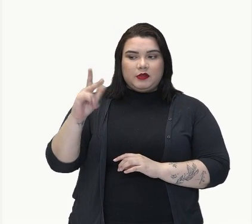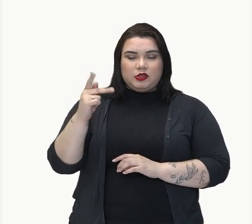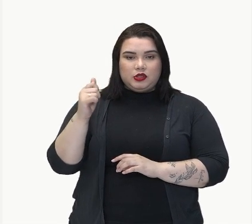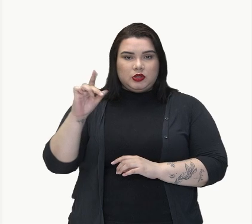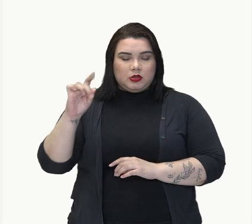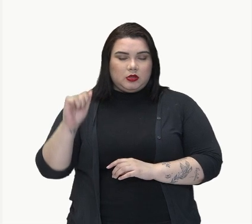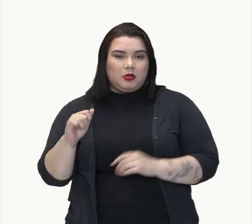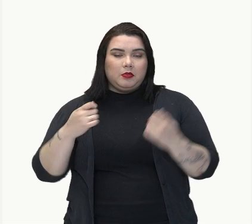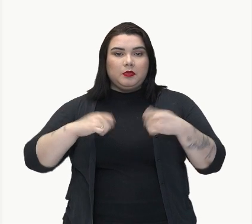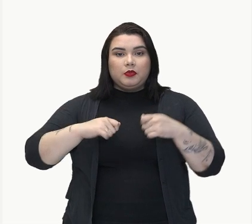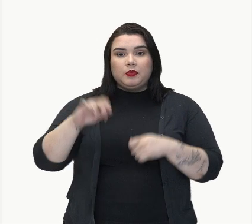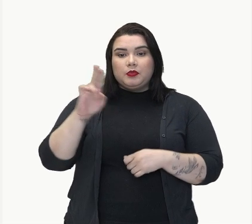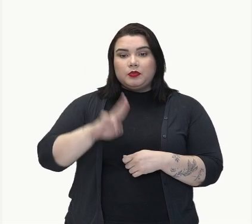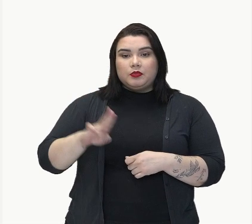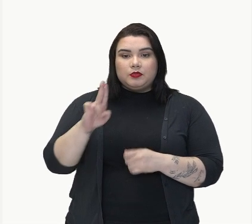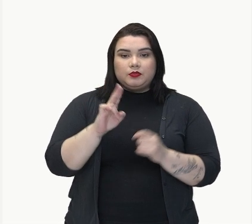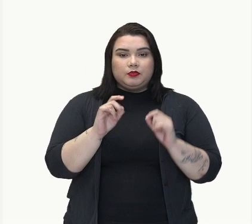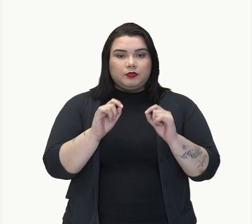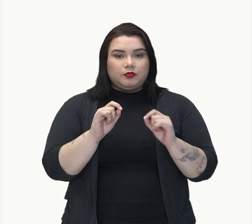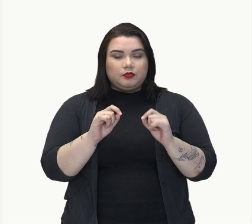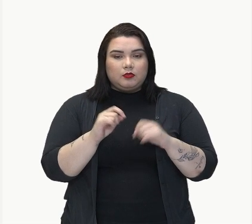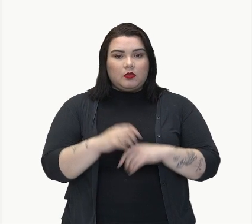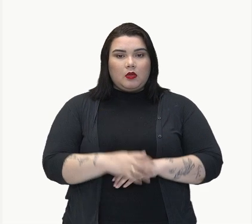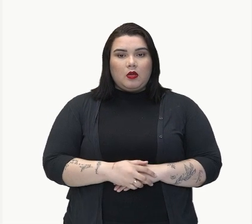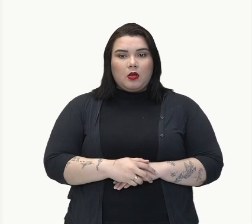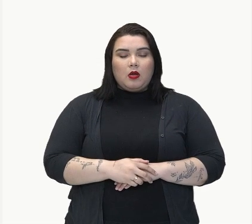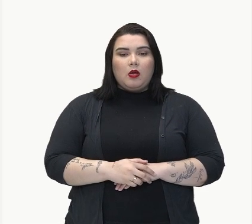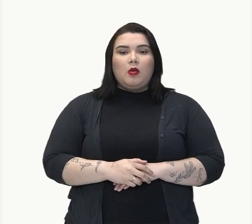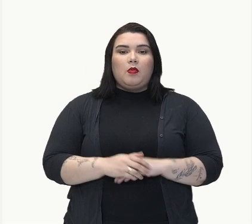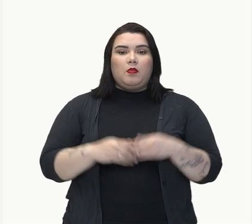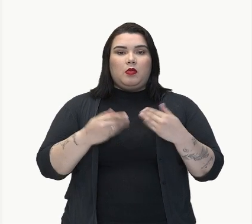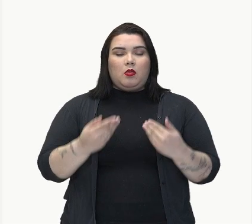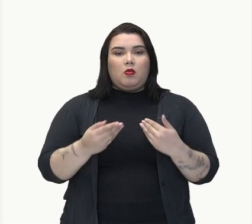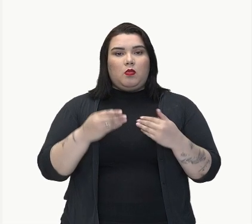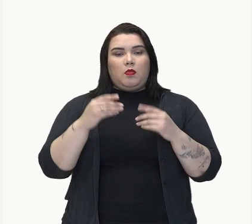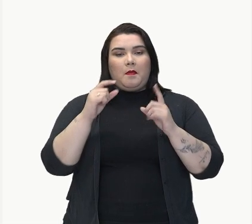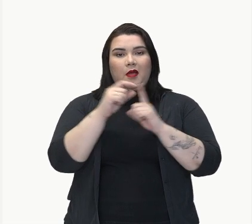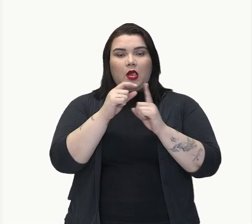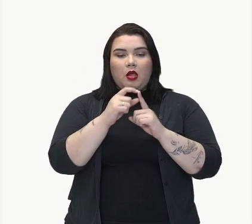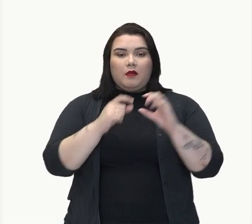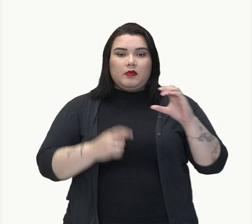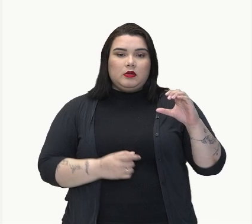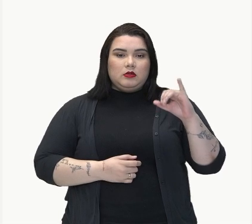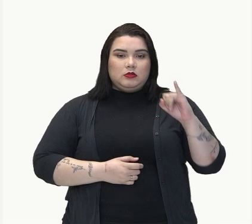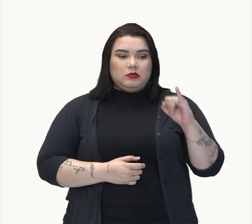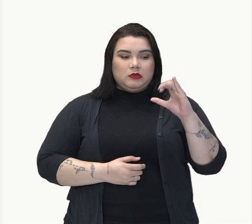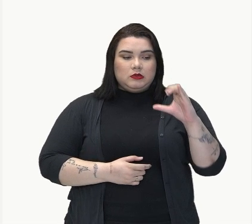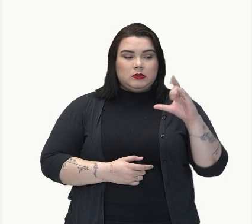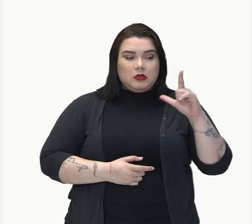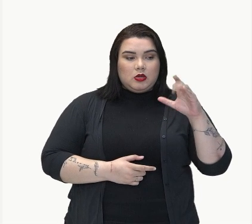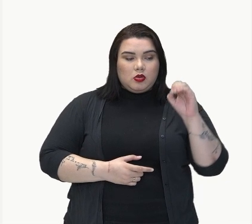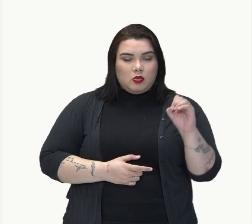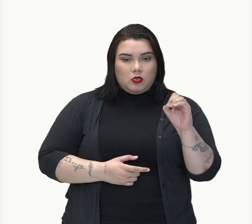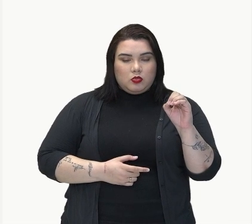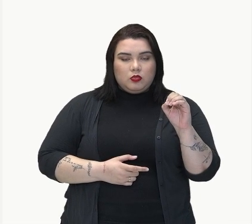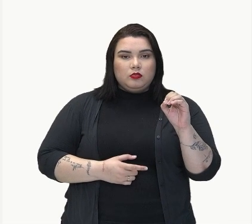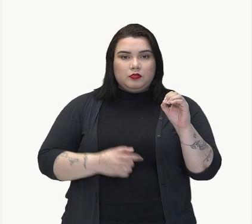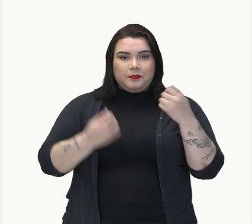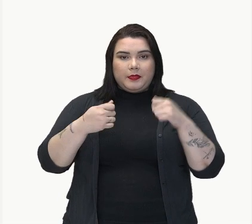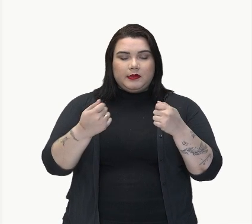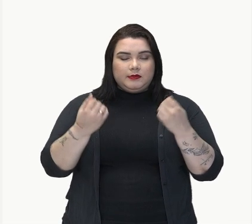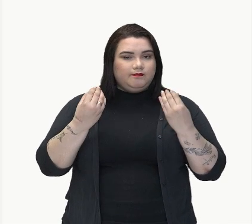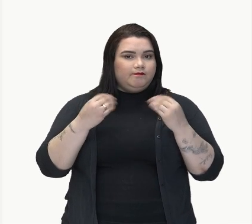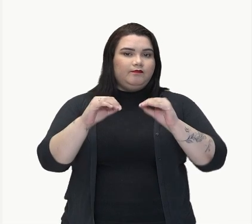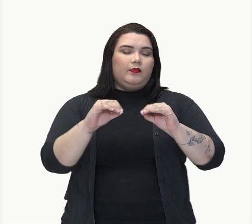preciso usar o prenome ciclo. Olha aqui, na frente do composto.